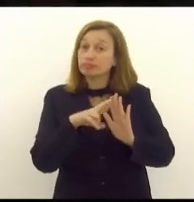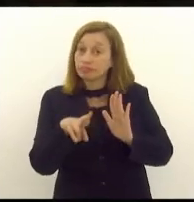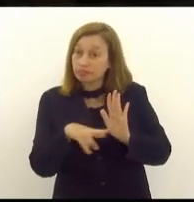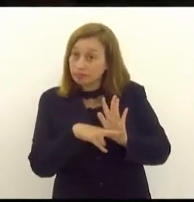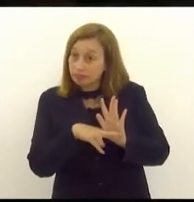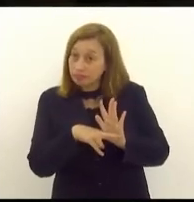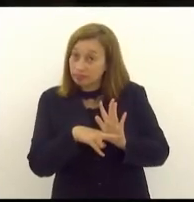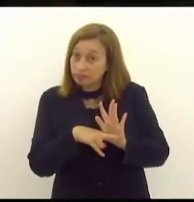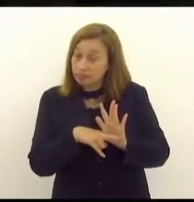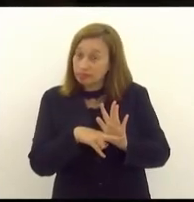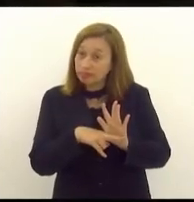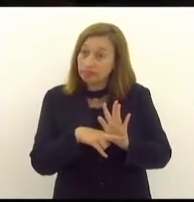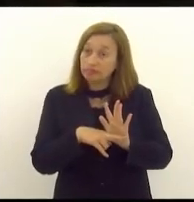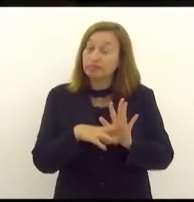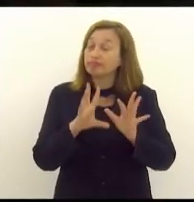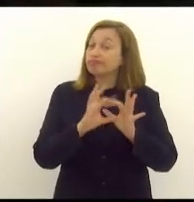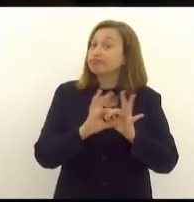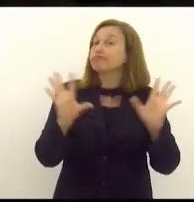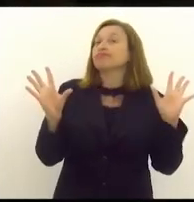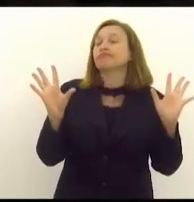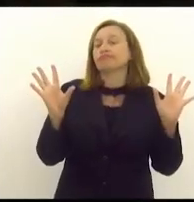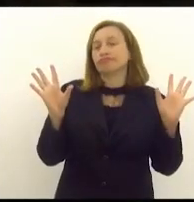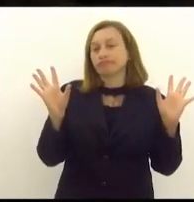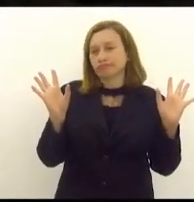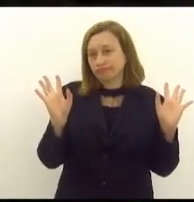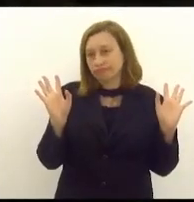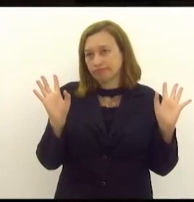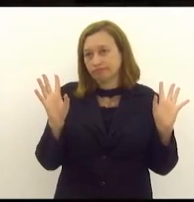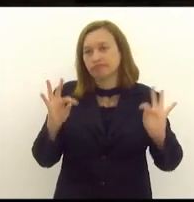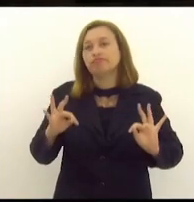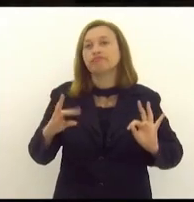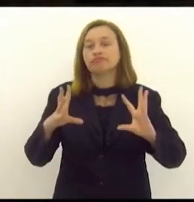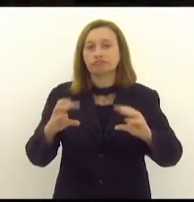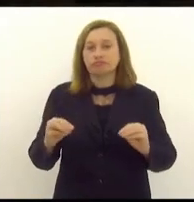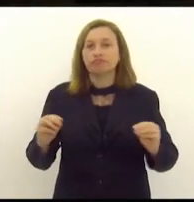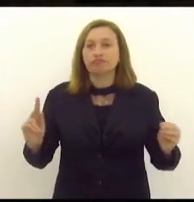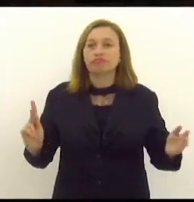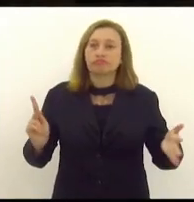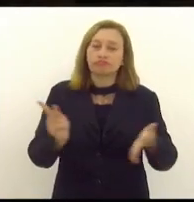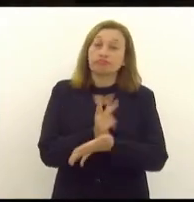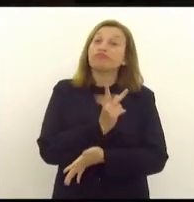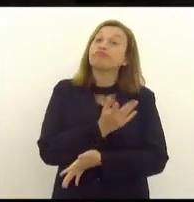e deixa tudo correr